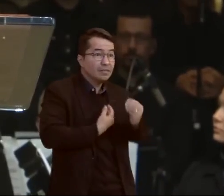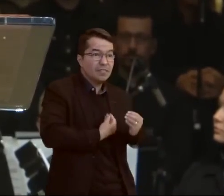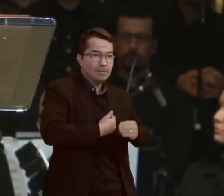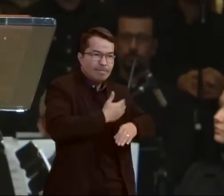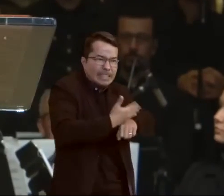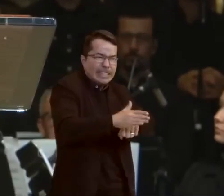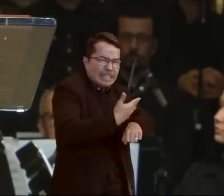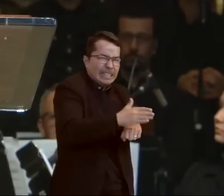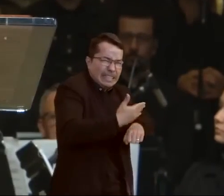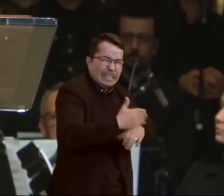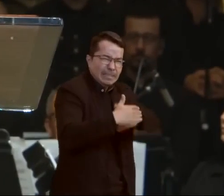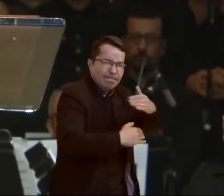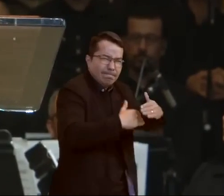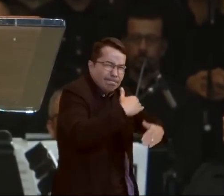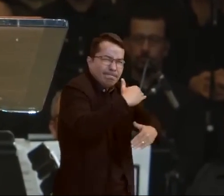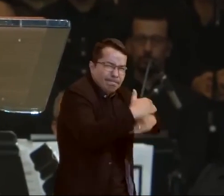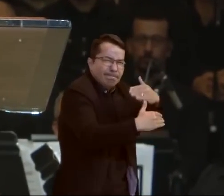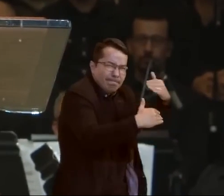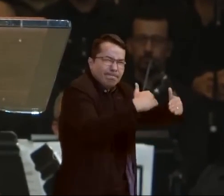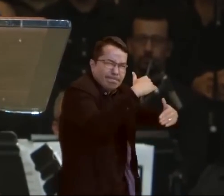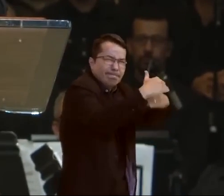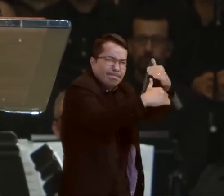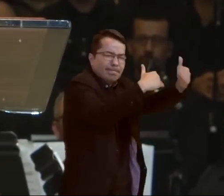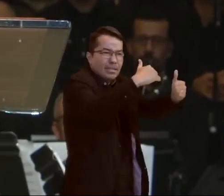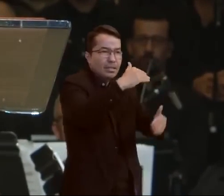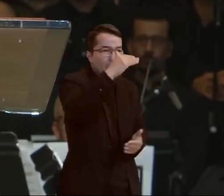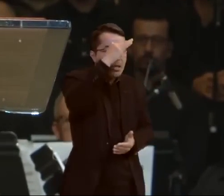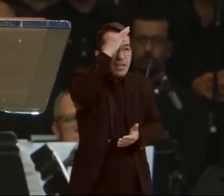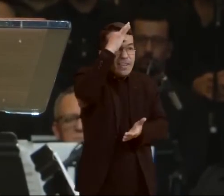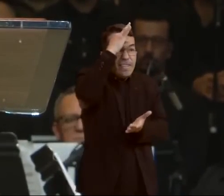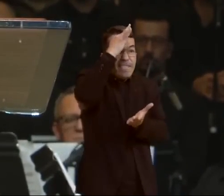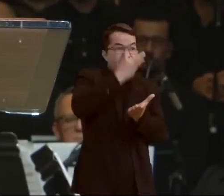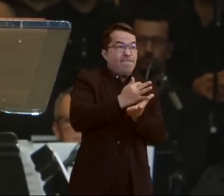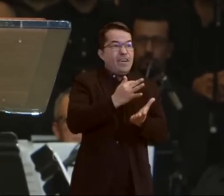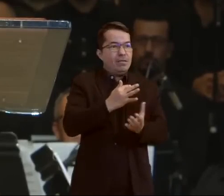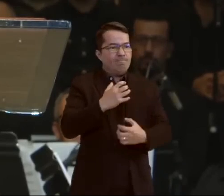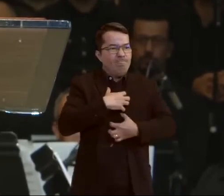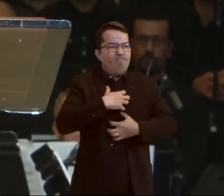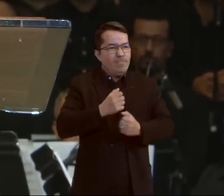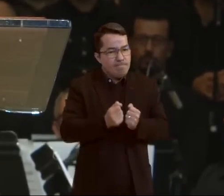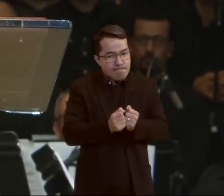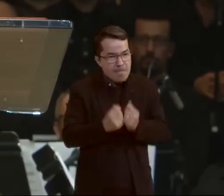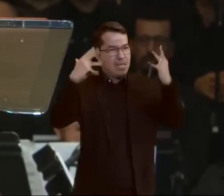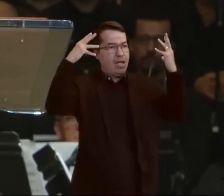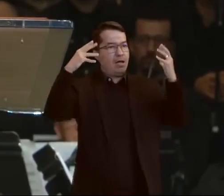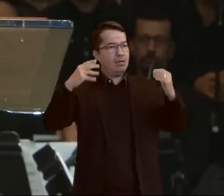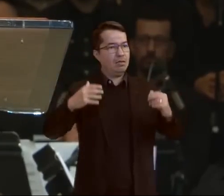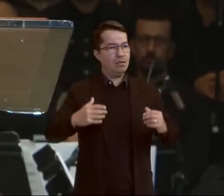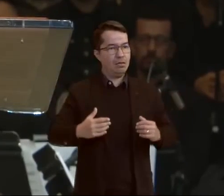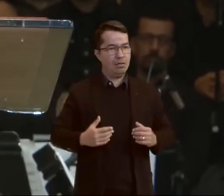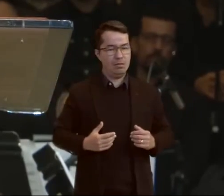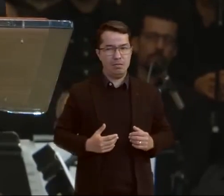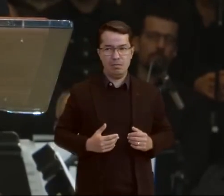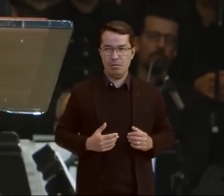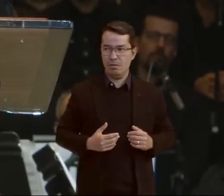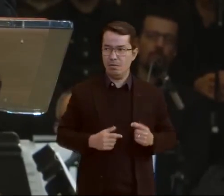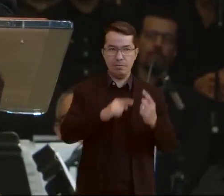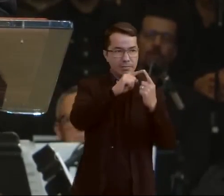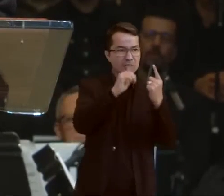fé milagrosa, transformadora, e é uma qualidade que precisa ser desenvolvida a cada dia,